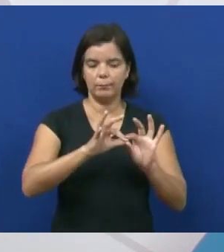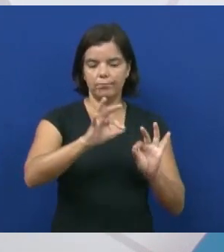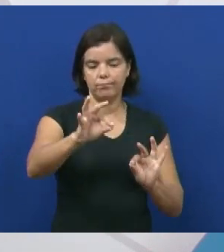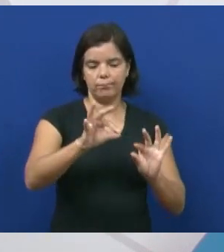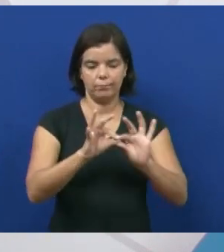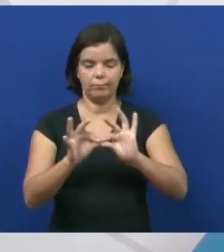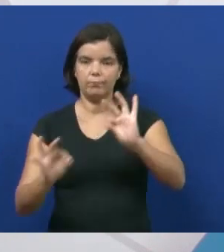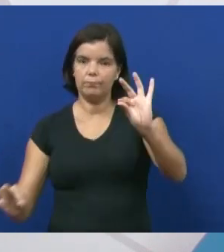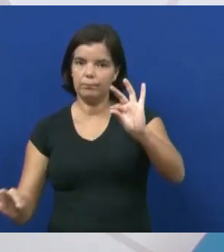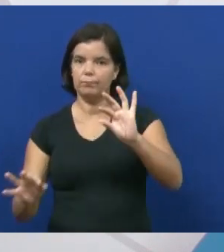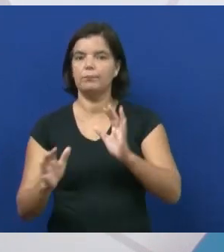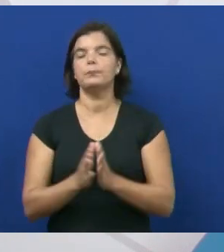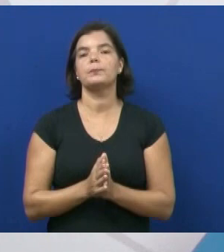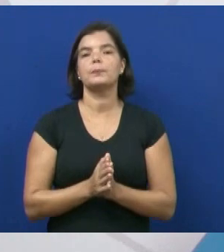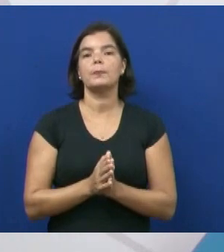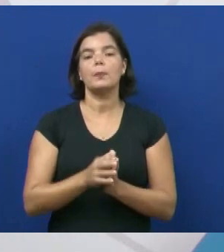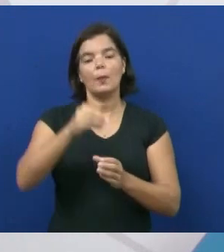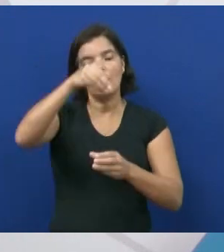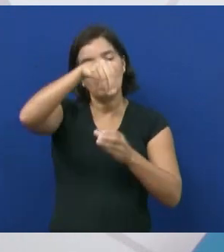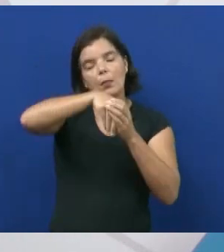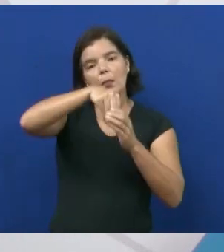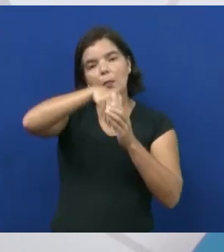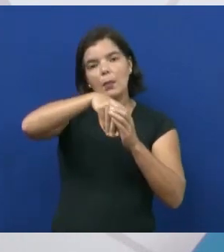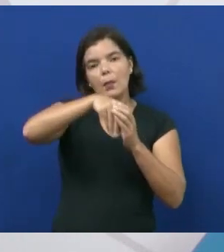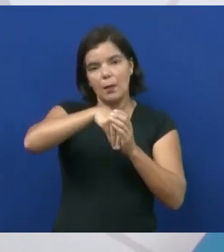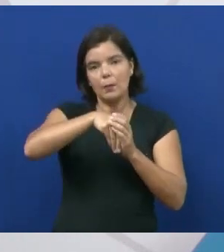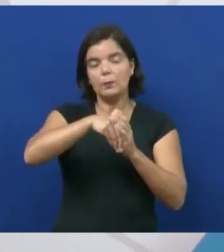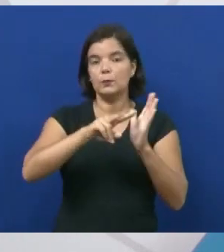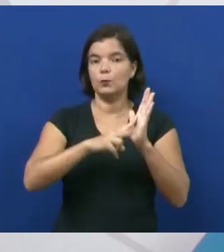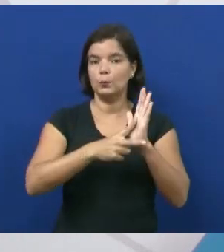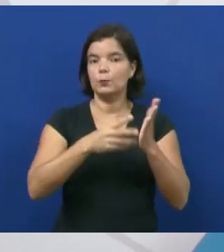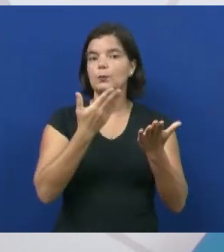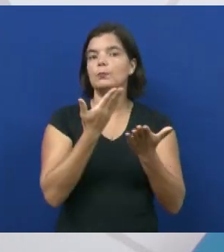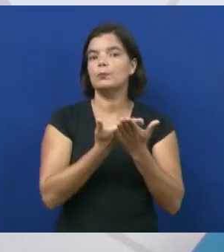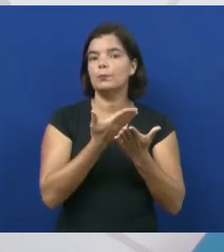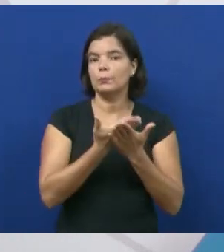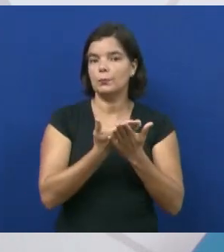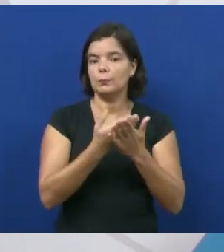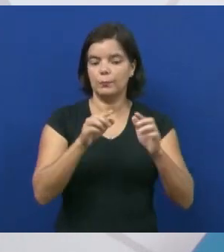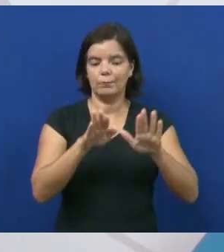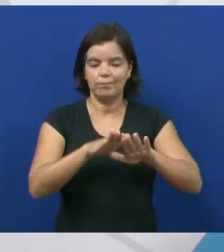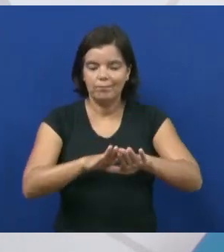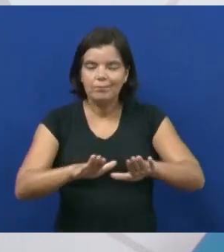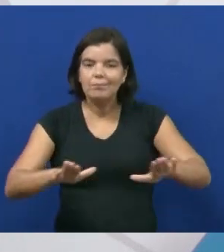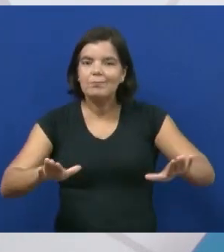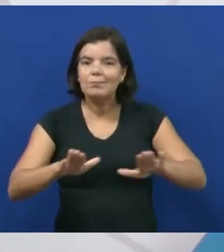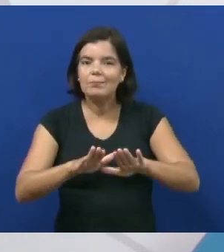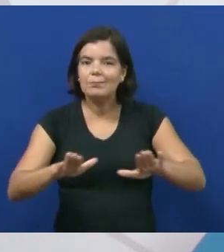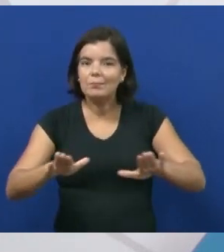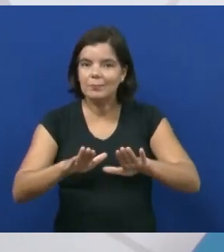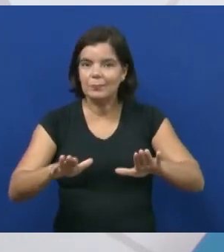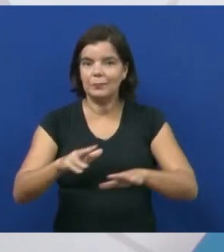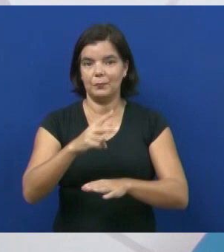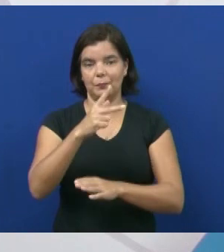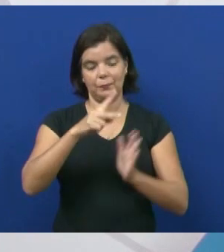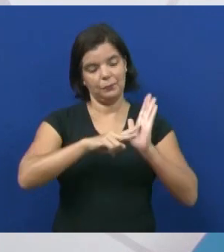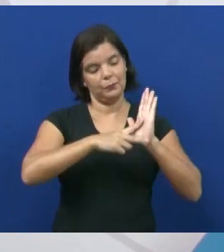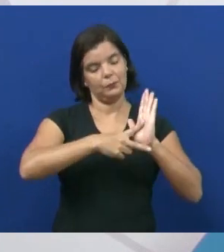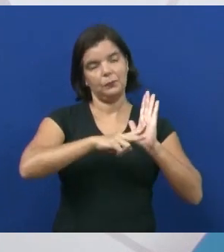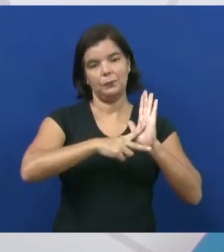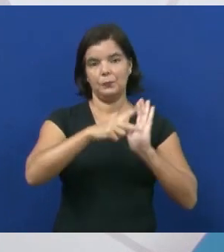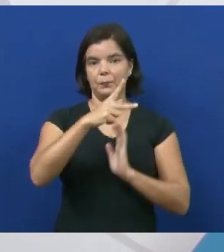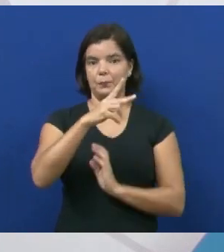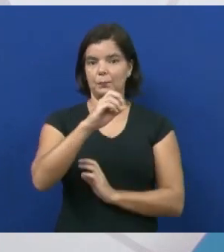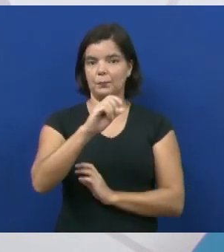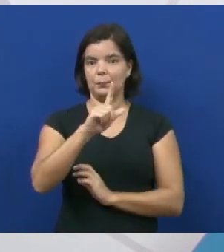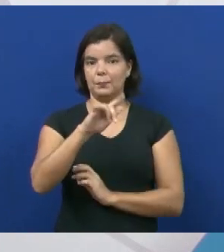medidas. A parte da geometria que nós vamos estudar hoje é a geometria plana, em especial a parte de polígonos que vamos ver a